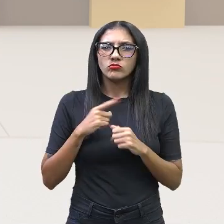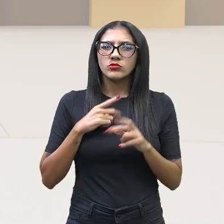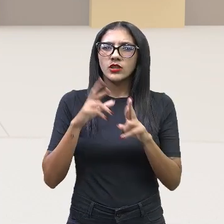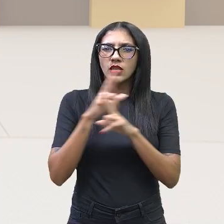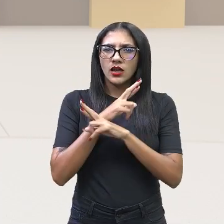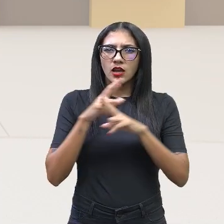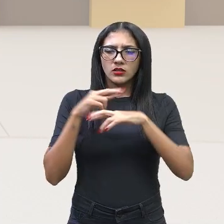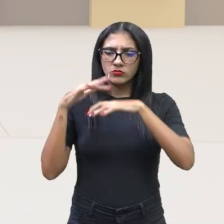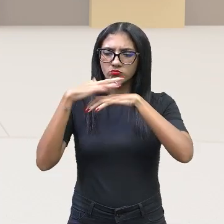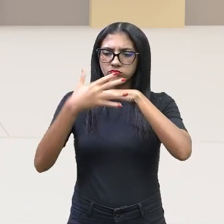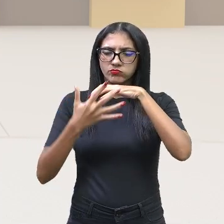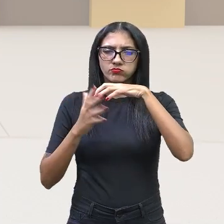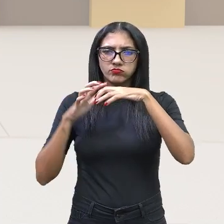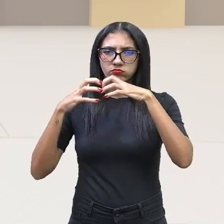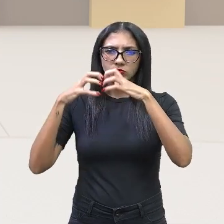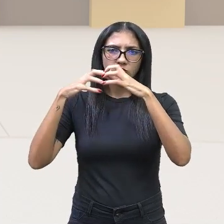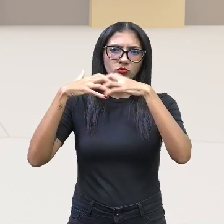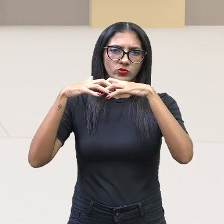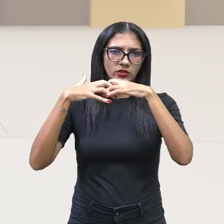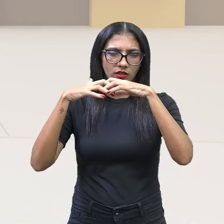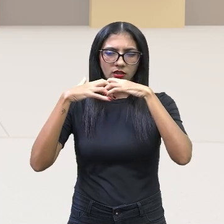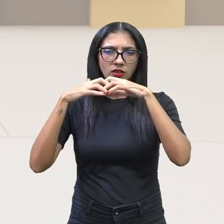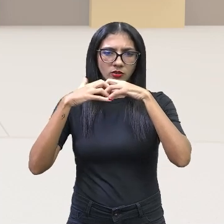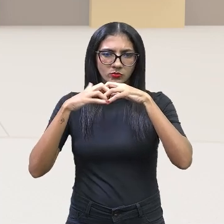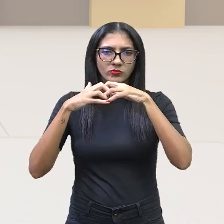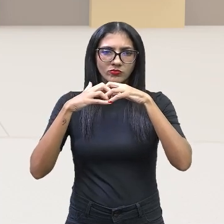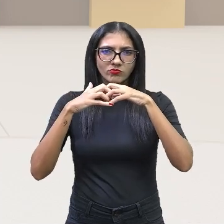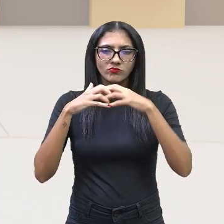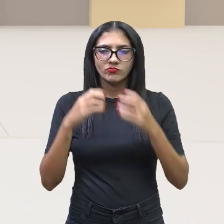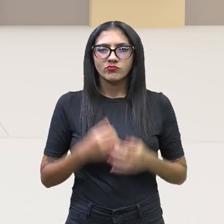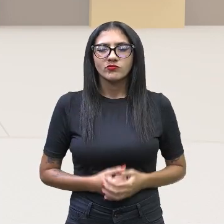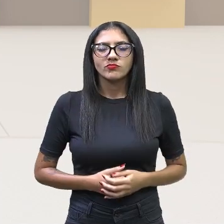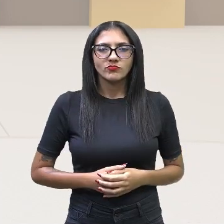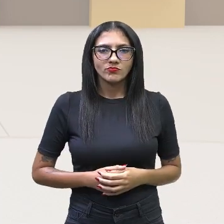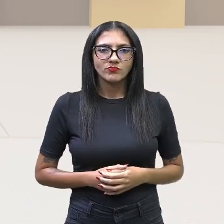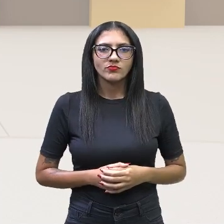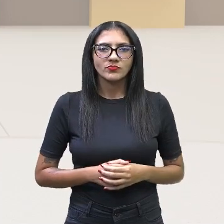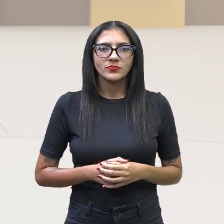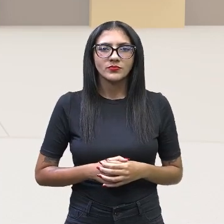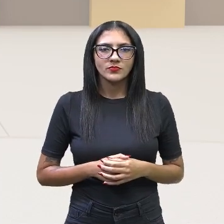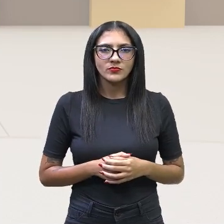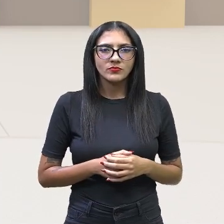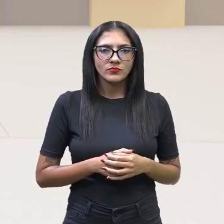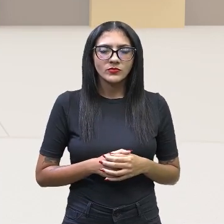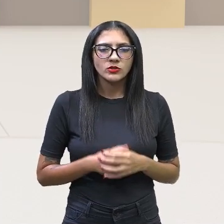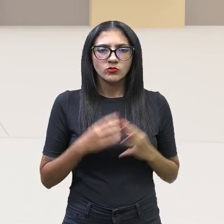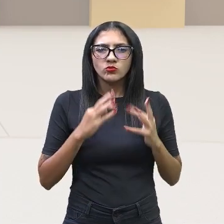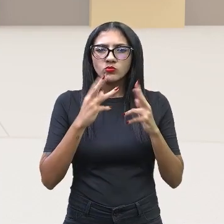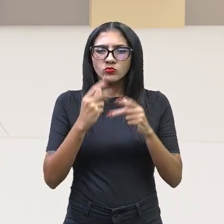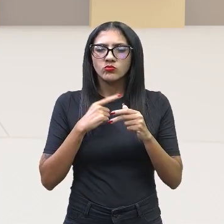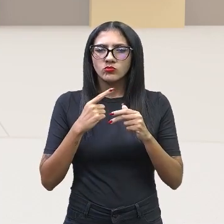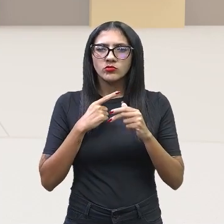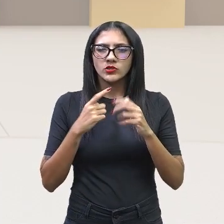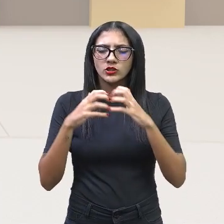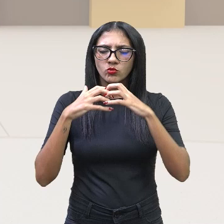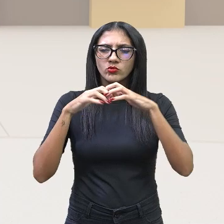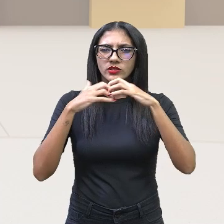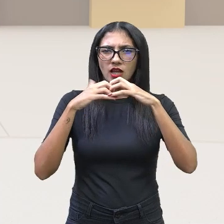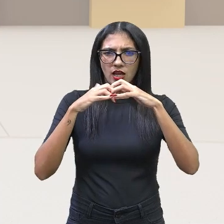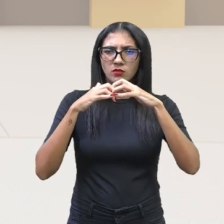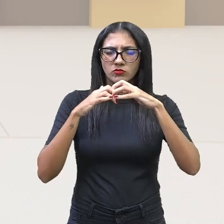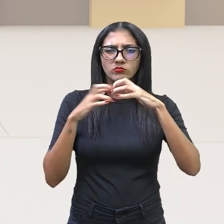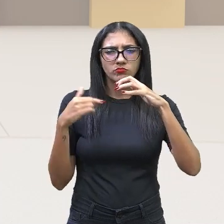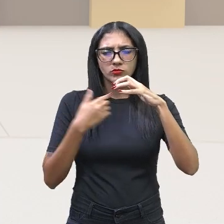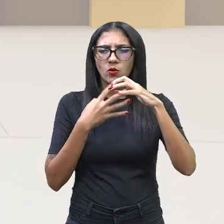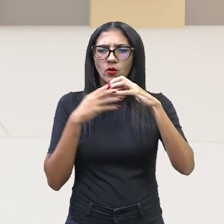com a região cerebral, que fica, claro, na nossa cabeça, dentro do crânio, ok? É o